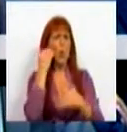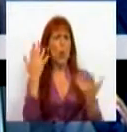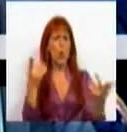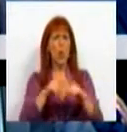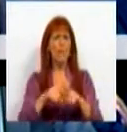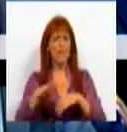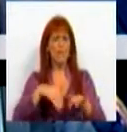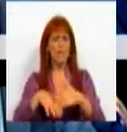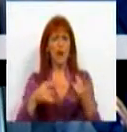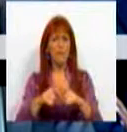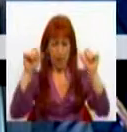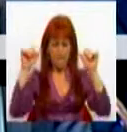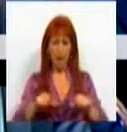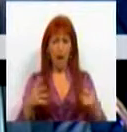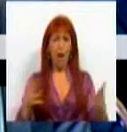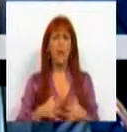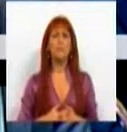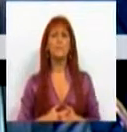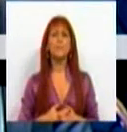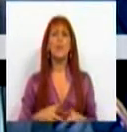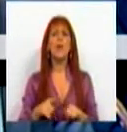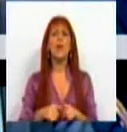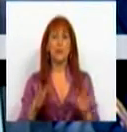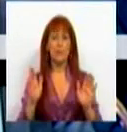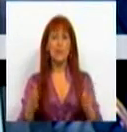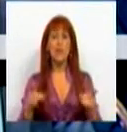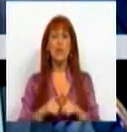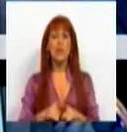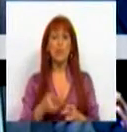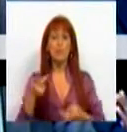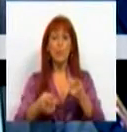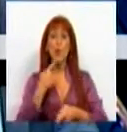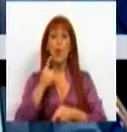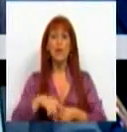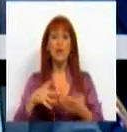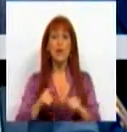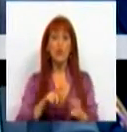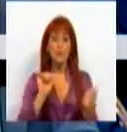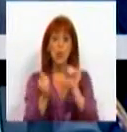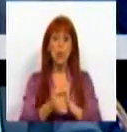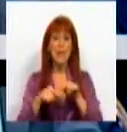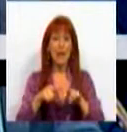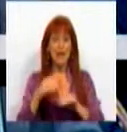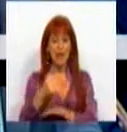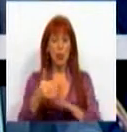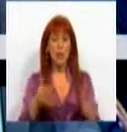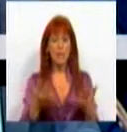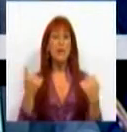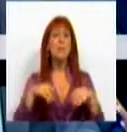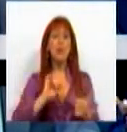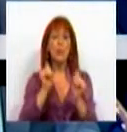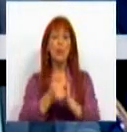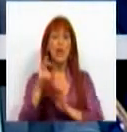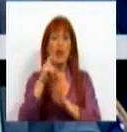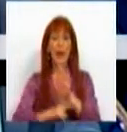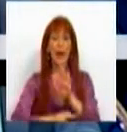como foi feito e mal feito. Vamos precisar de reavaliar, de mudar esse enquadramento, mas de mudar